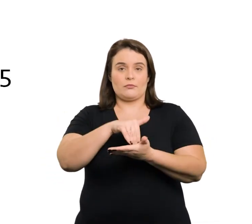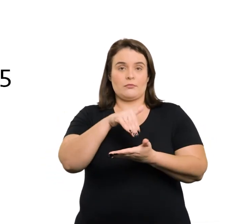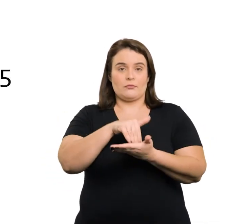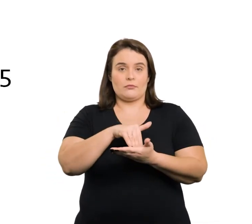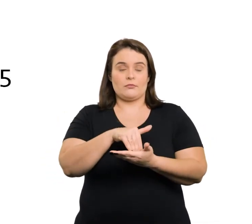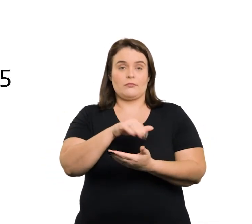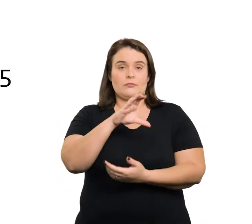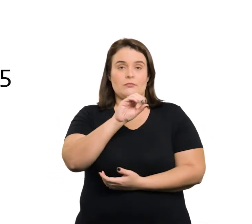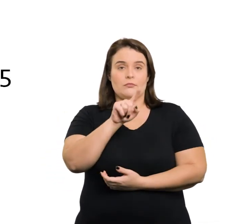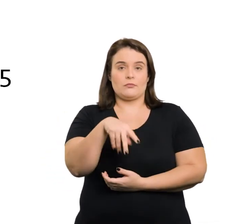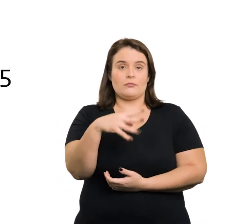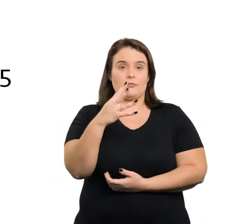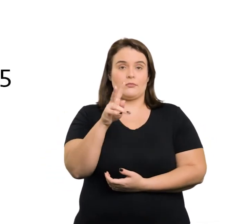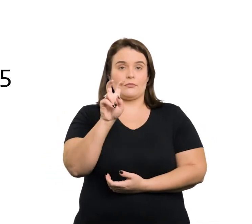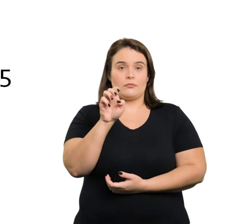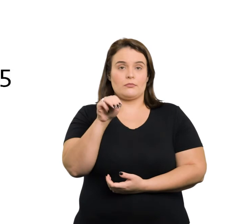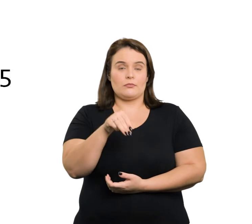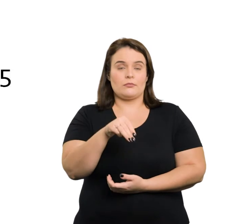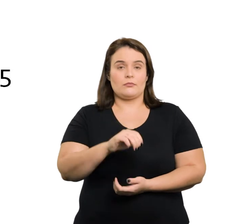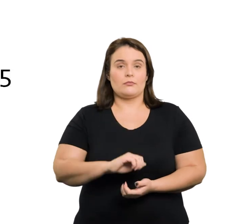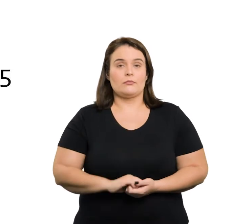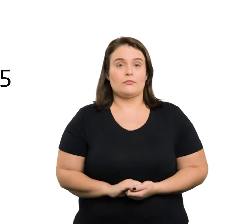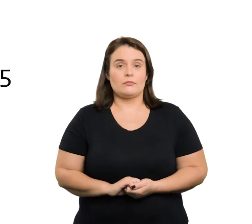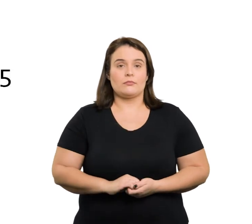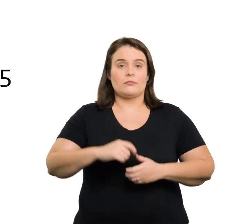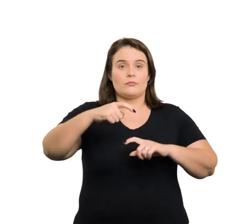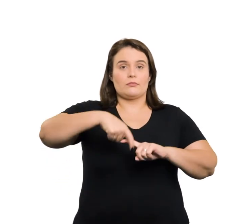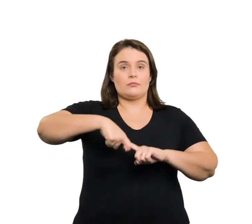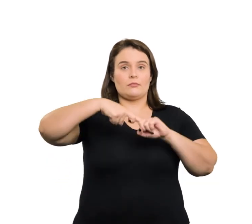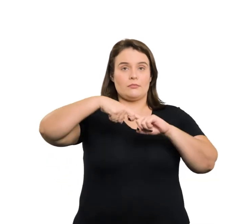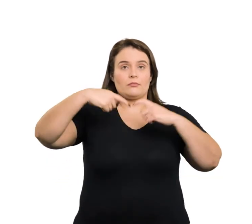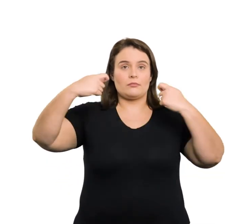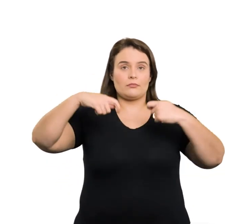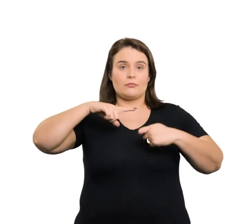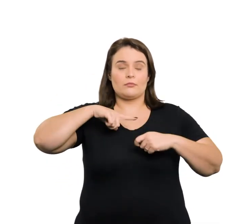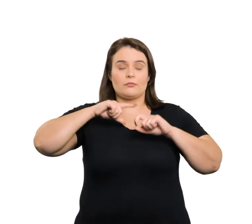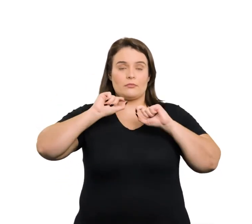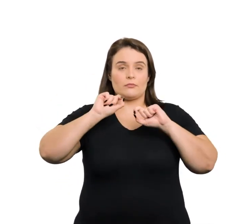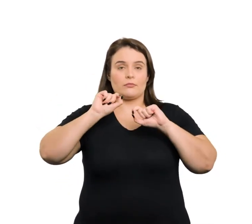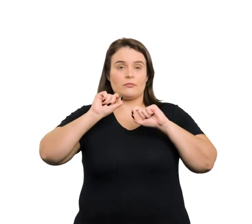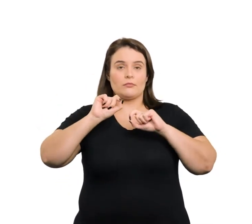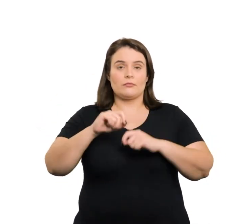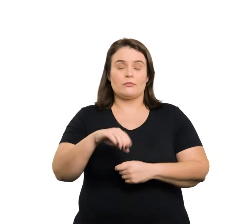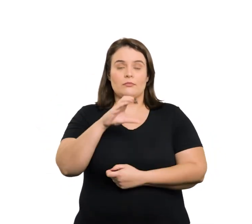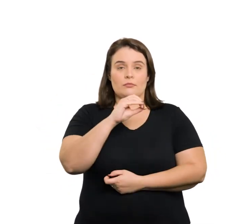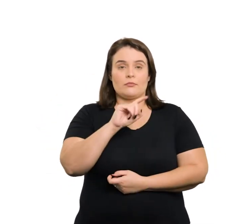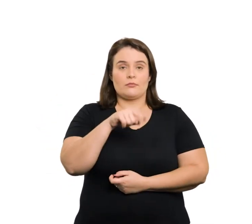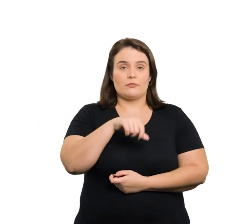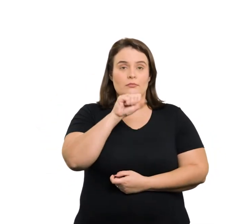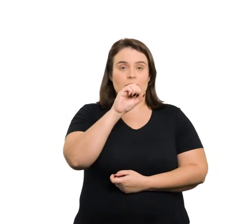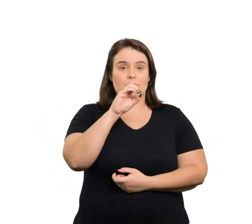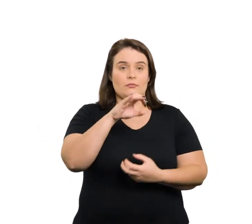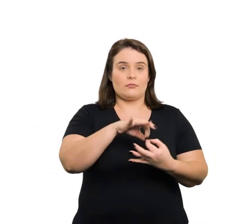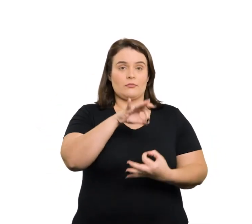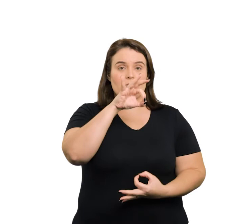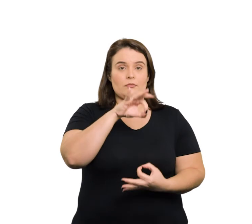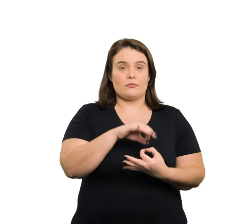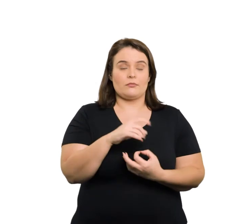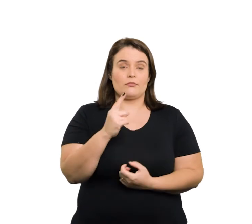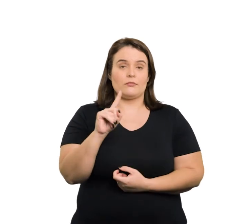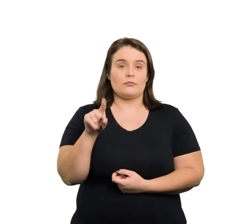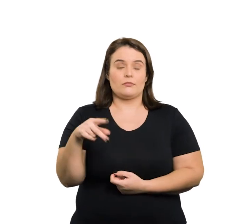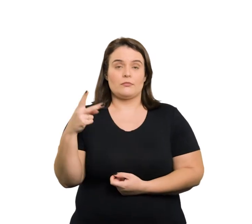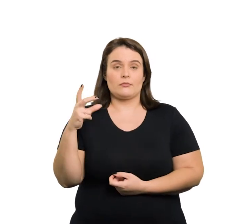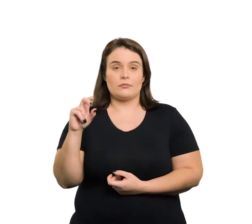profundidade mínima de 0,45 metro. Os cabides devem ser instalados entre